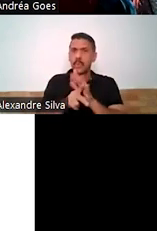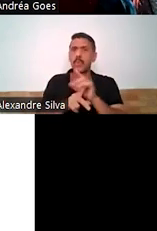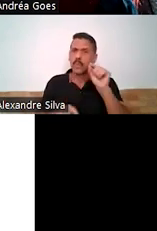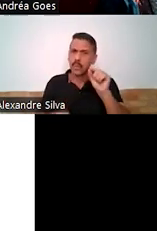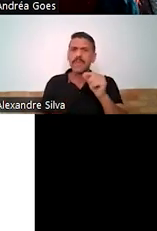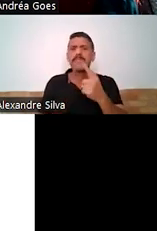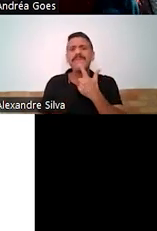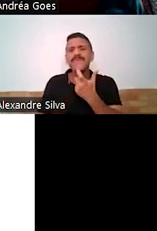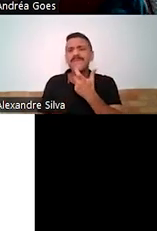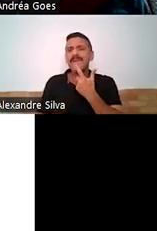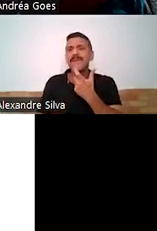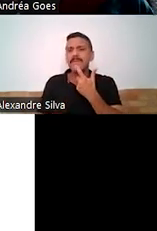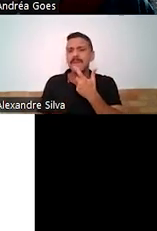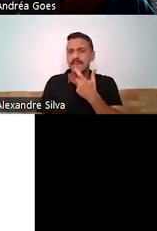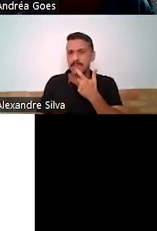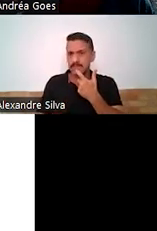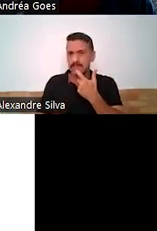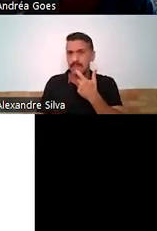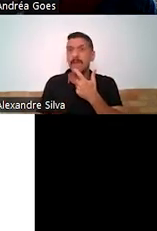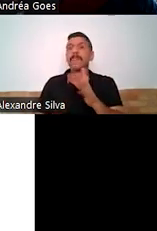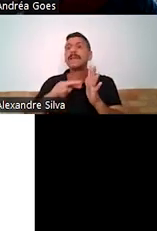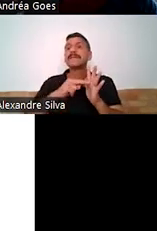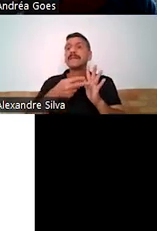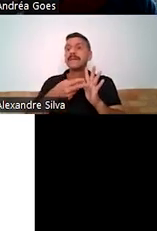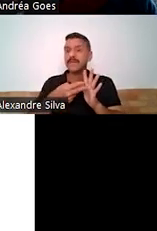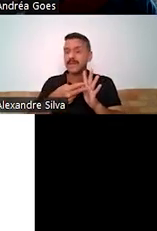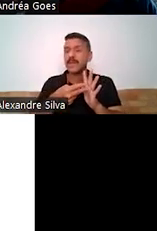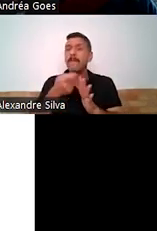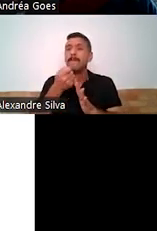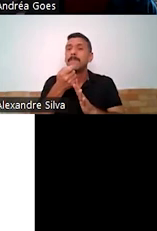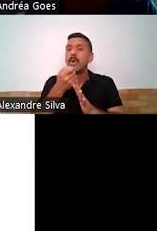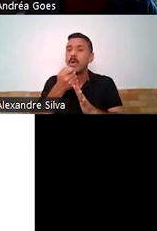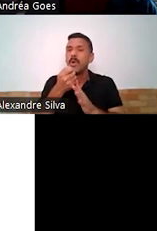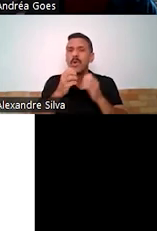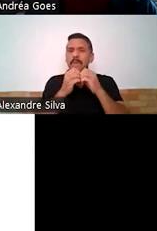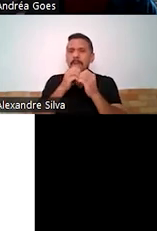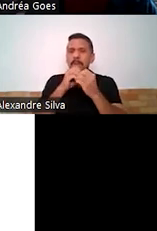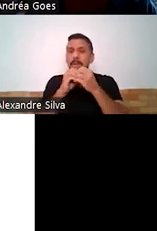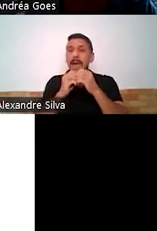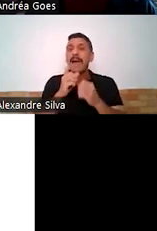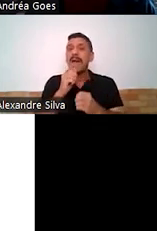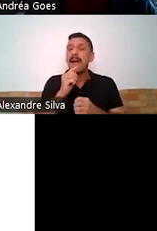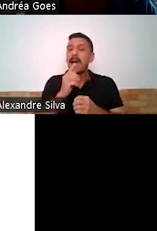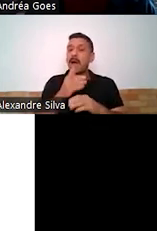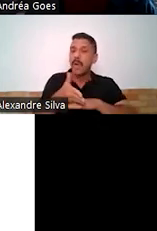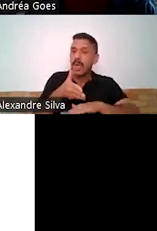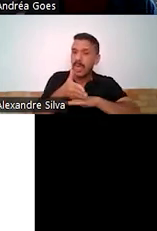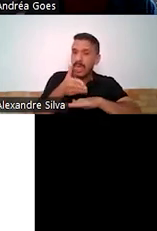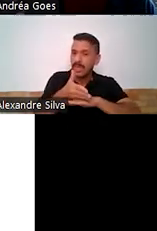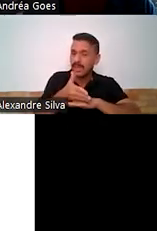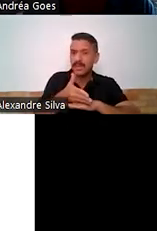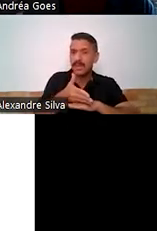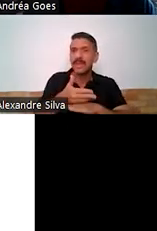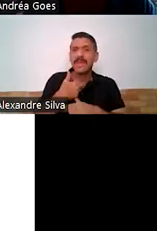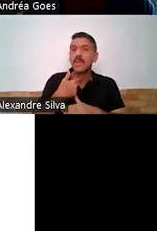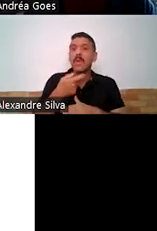fileira vermelha. Então, isso significa que existe pouco espaço para as moléculas de água entrarem, o